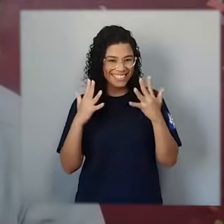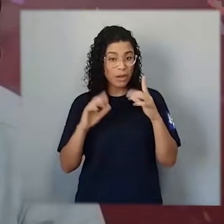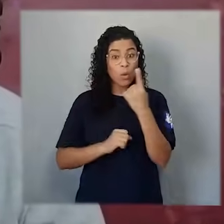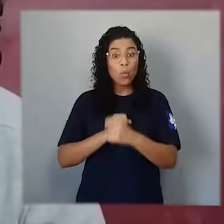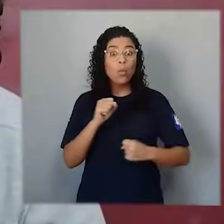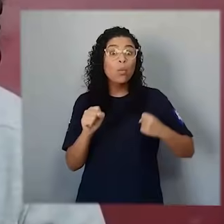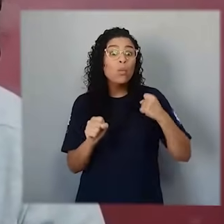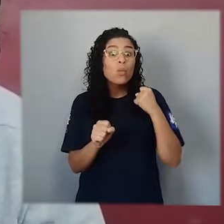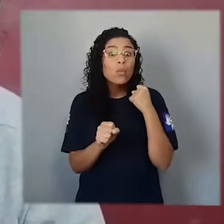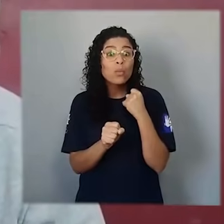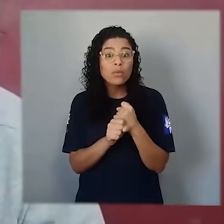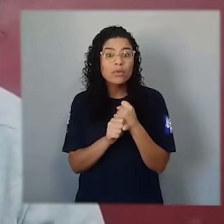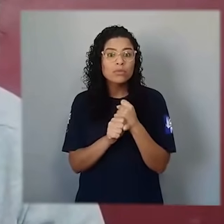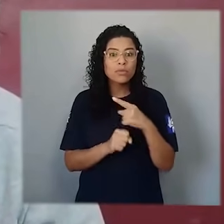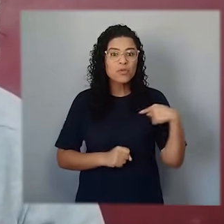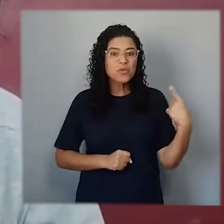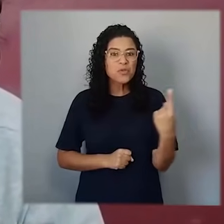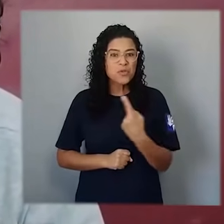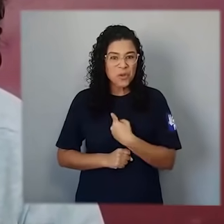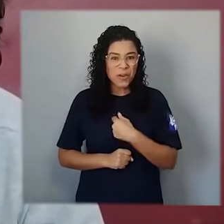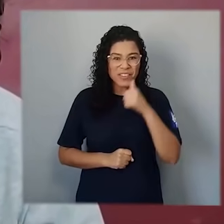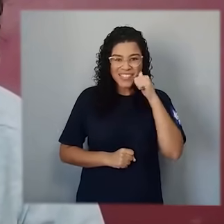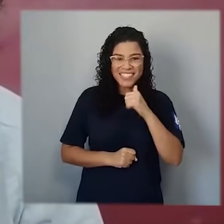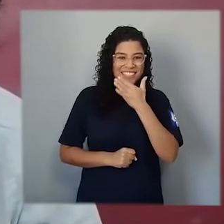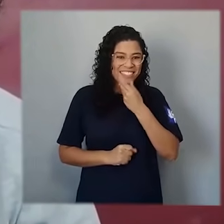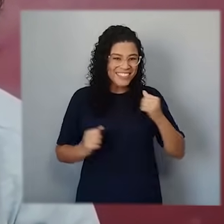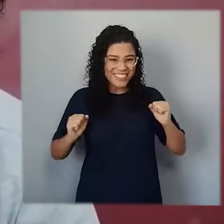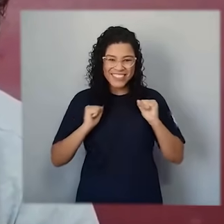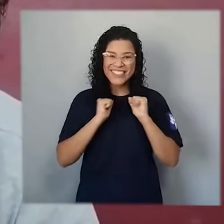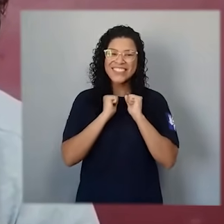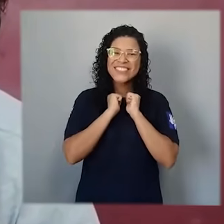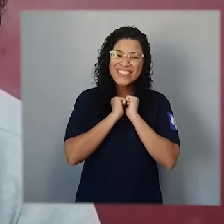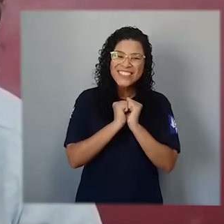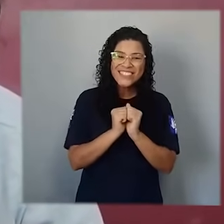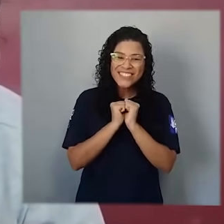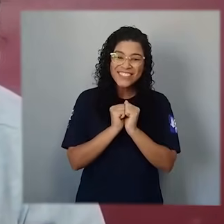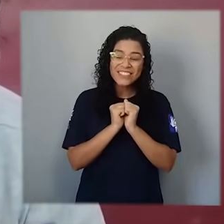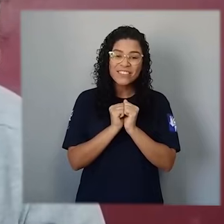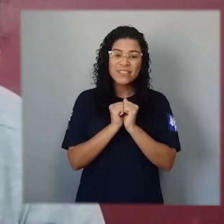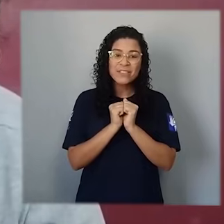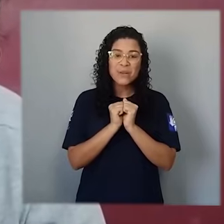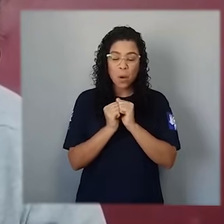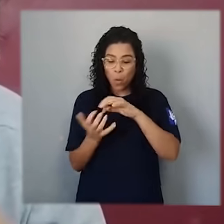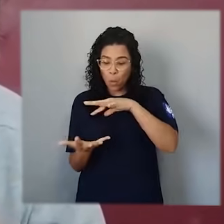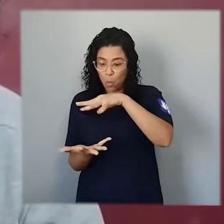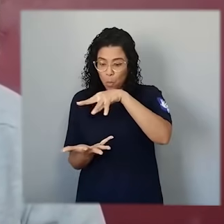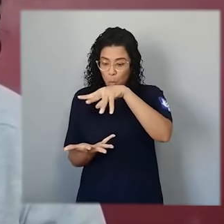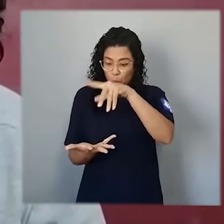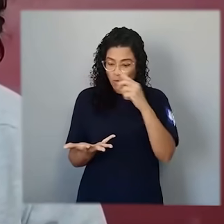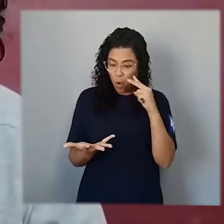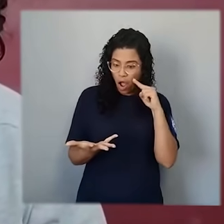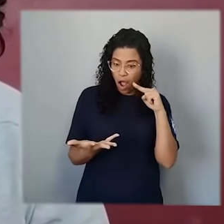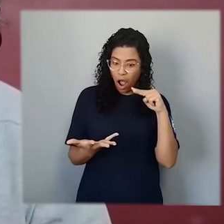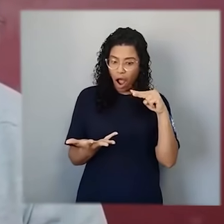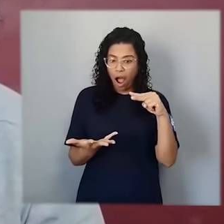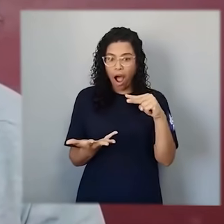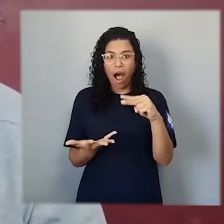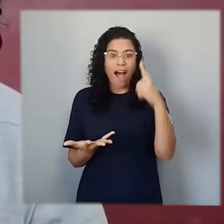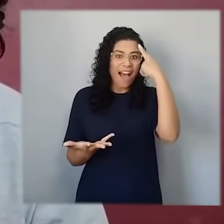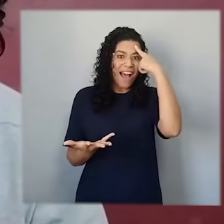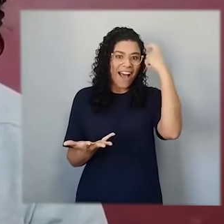Faz 1 ano que nós estamos juntas e juntos, olhando para o mundo com olhos